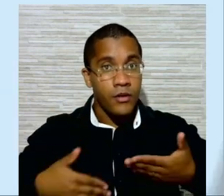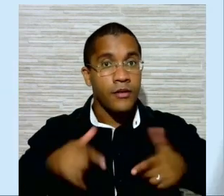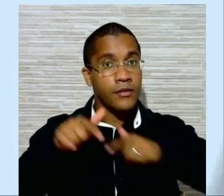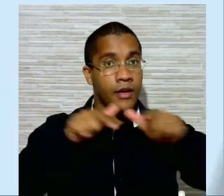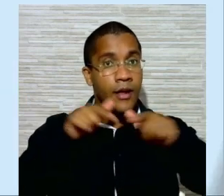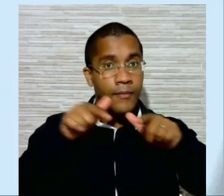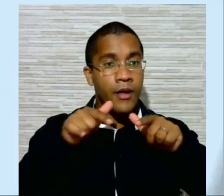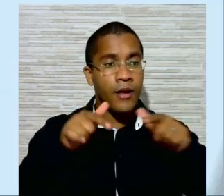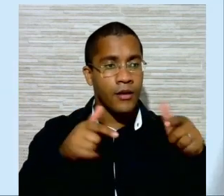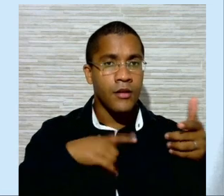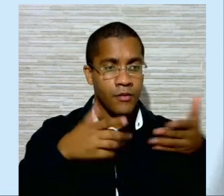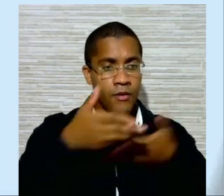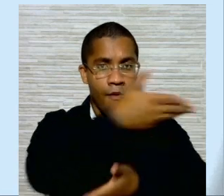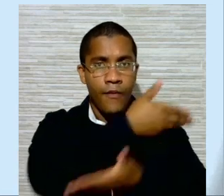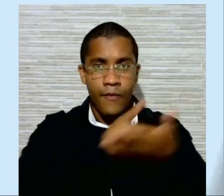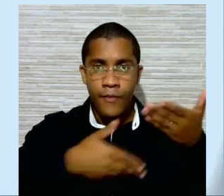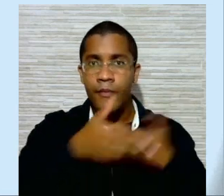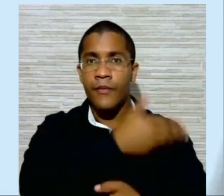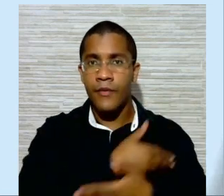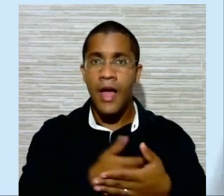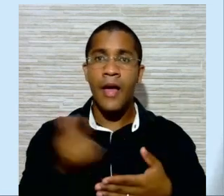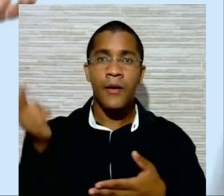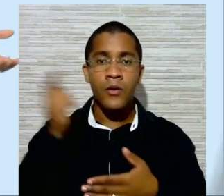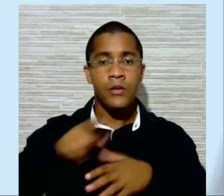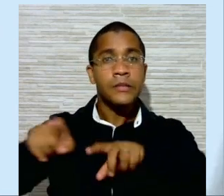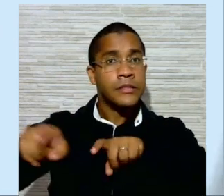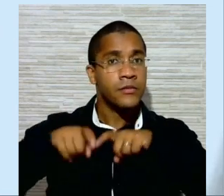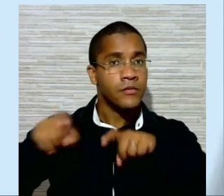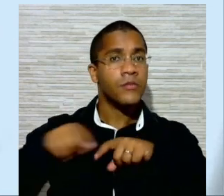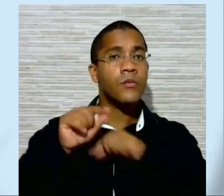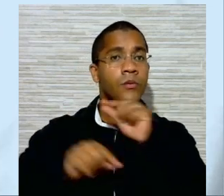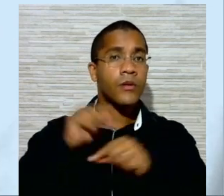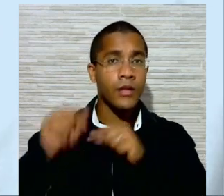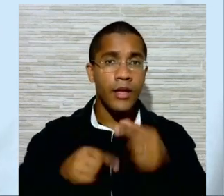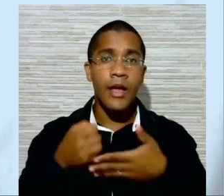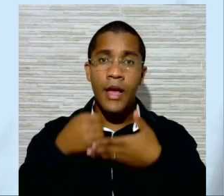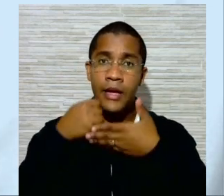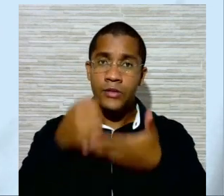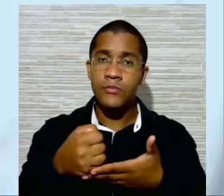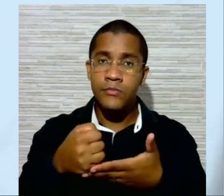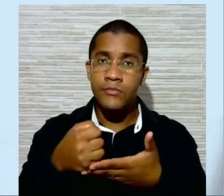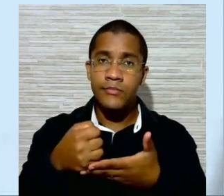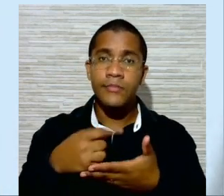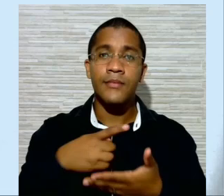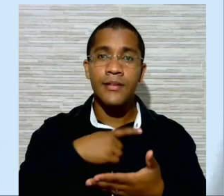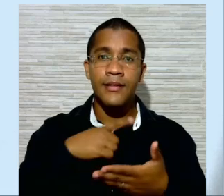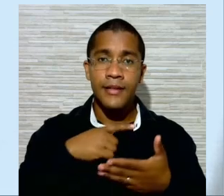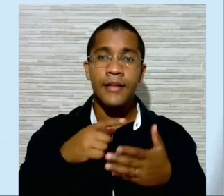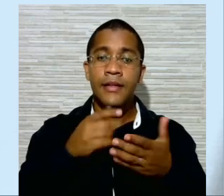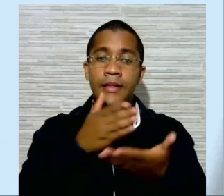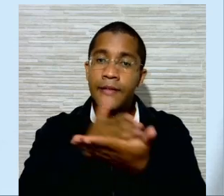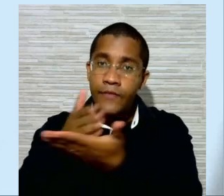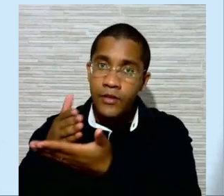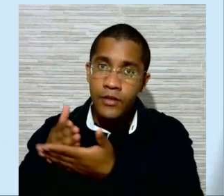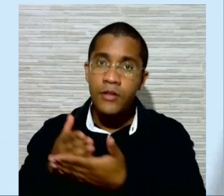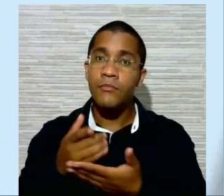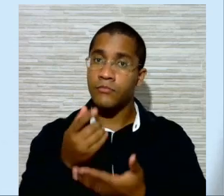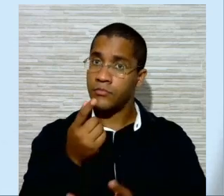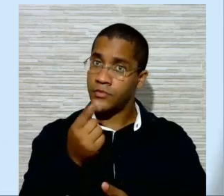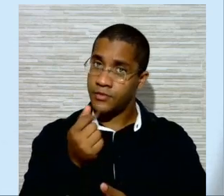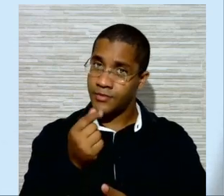tá, gente? É dessa forma que a agricultura contribui, tá, para a distribuição de renda.